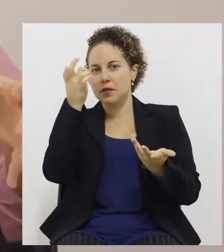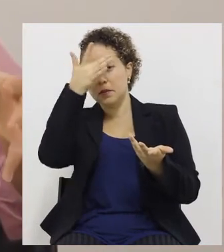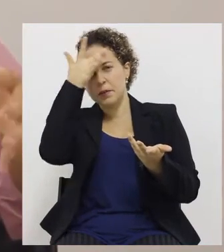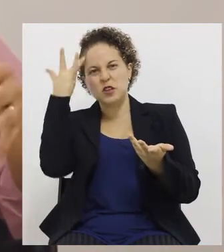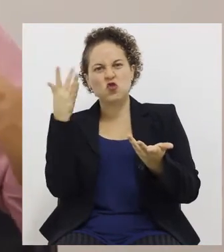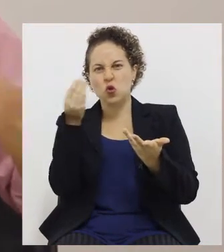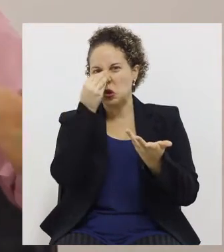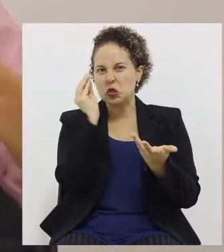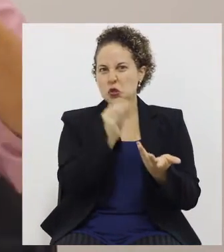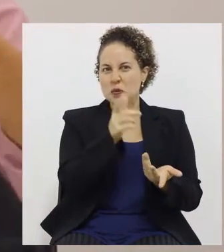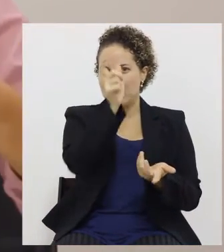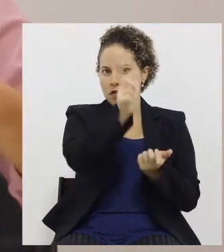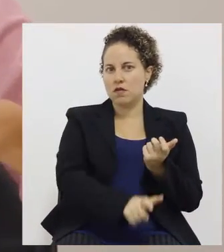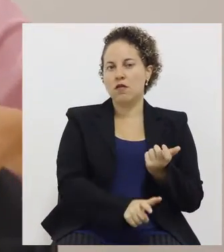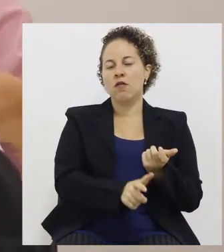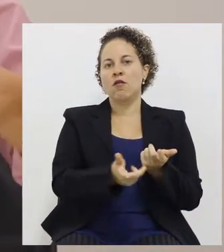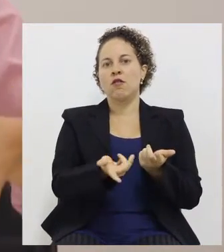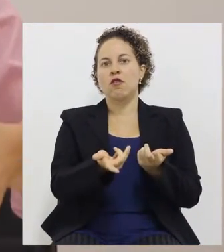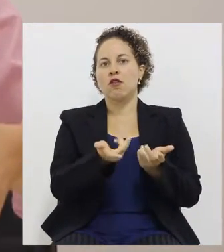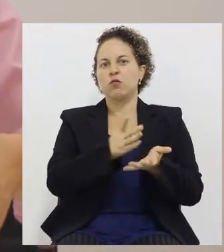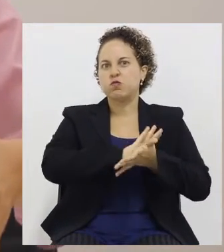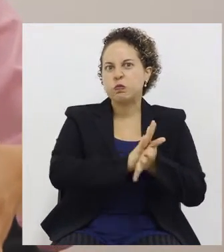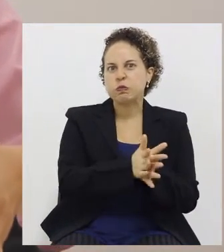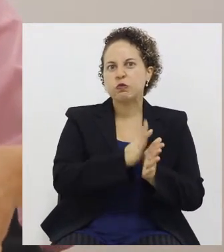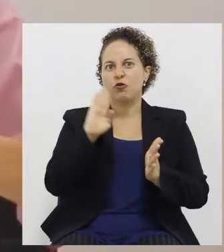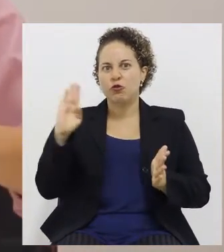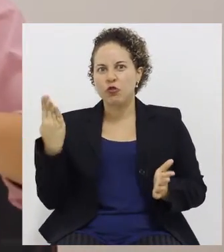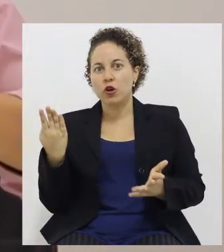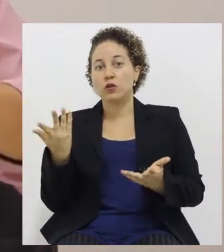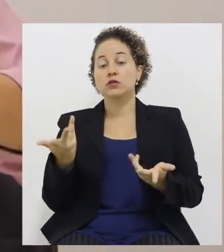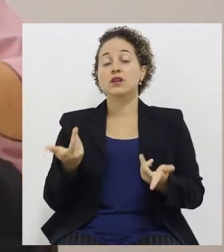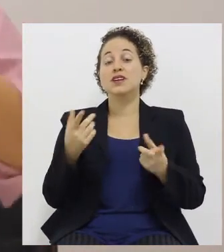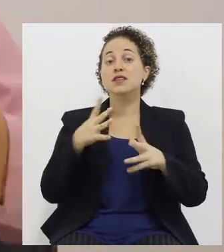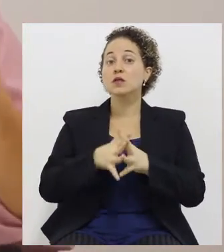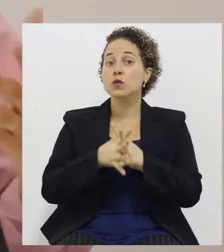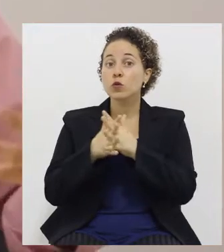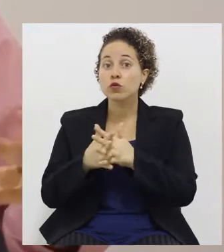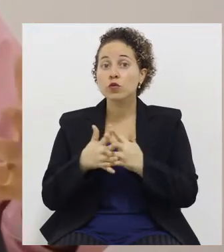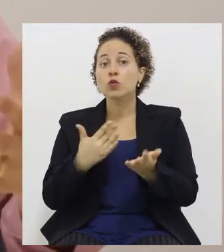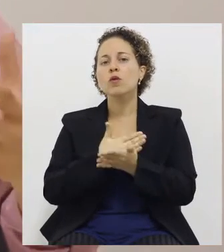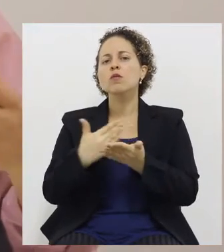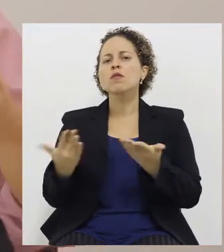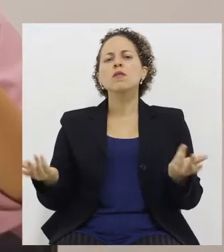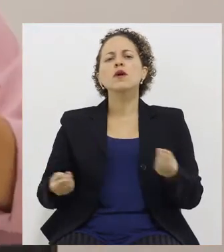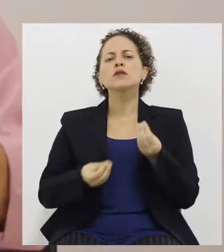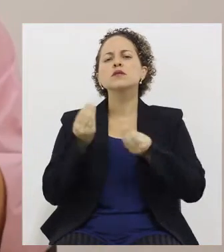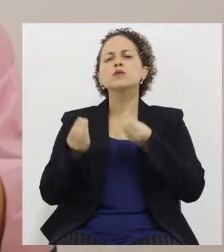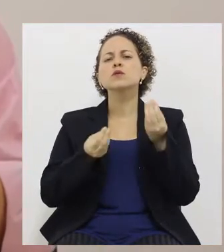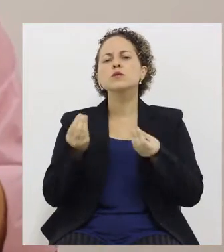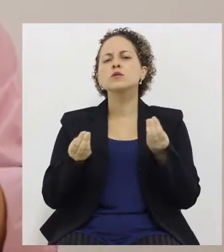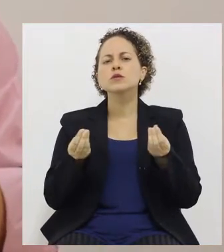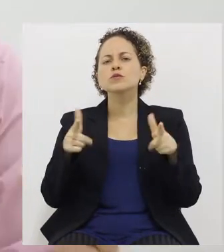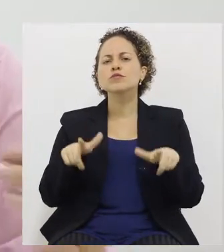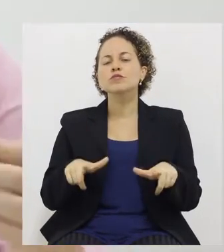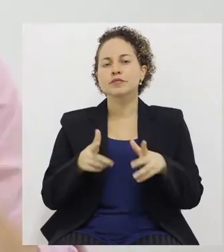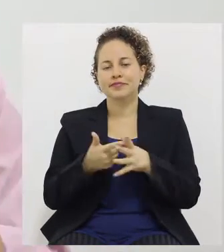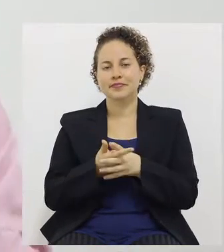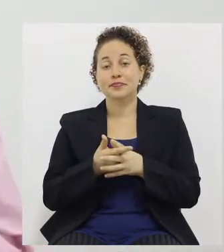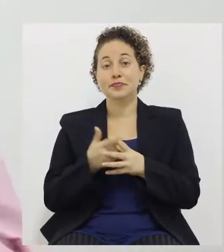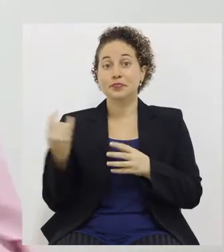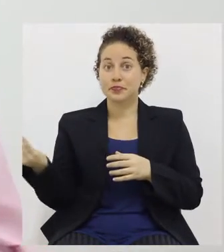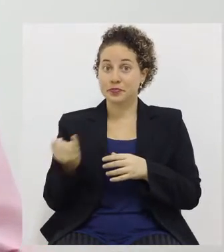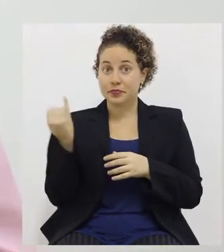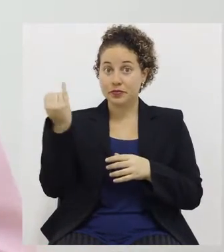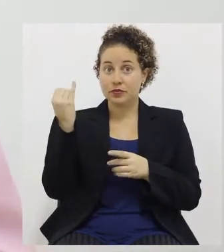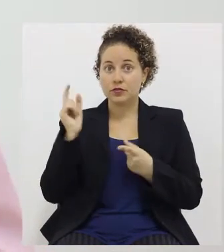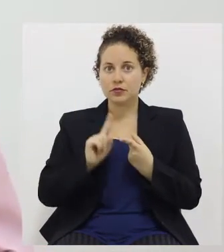outro. Esse episódio instalado de conflito tem origem em algum lugar e você precisa investigar isso. Uma outra